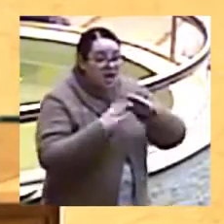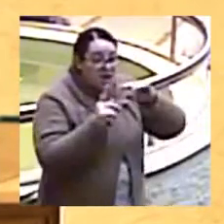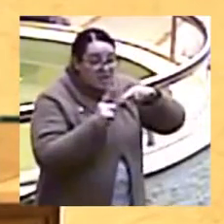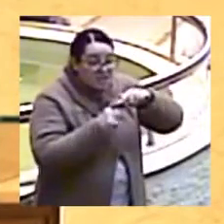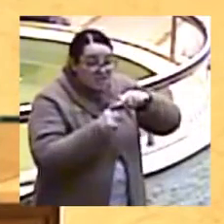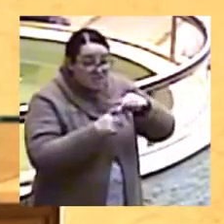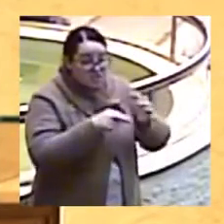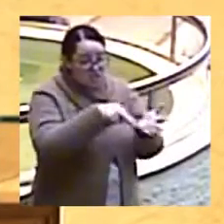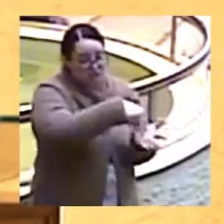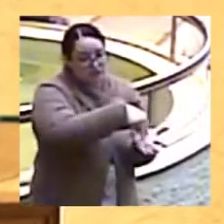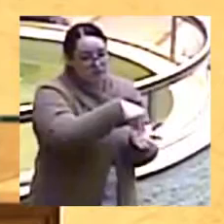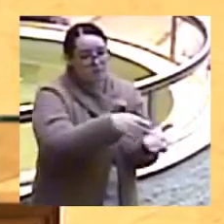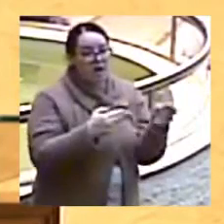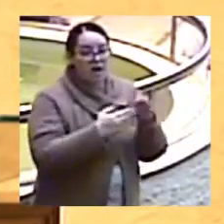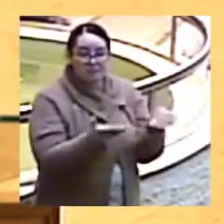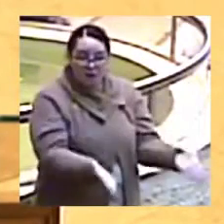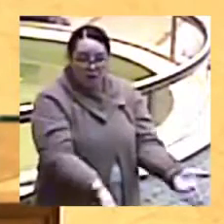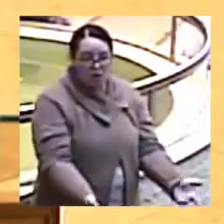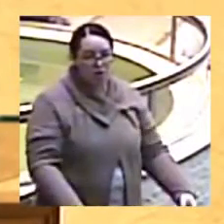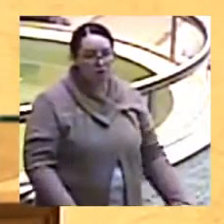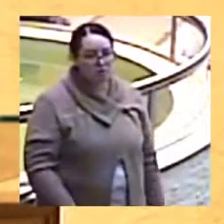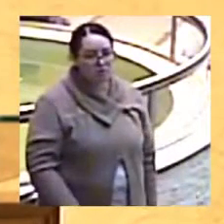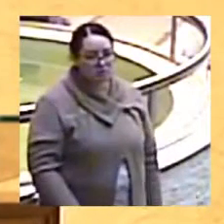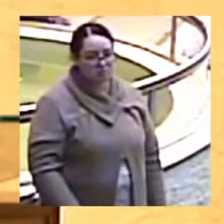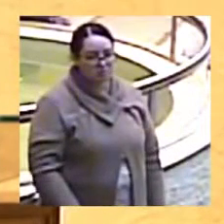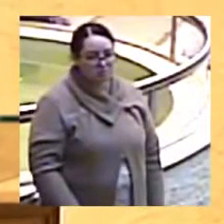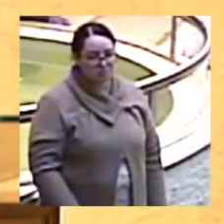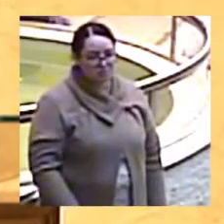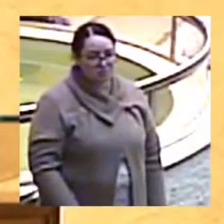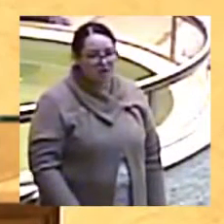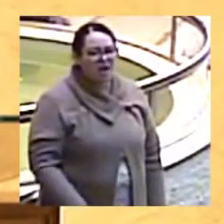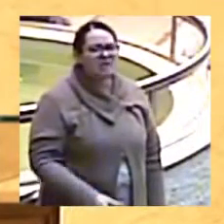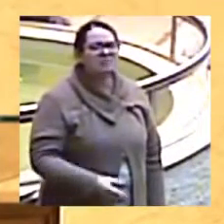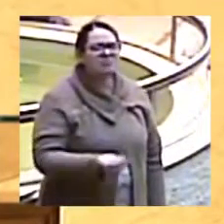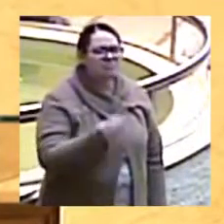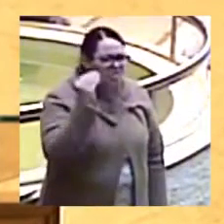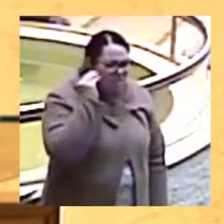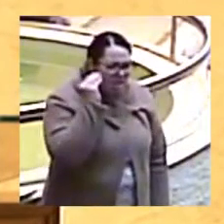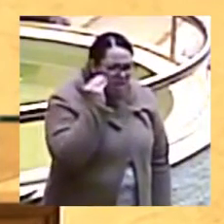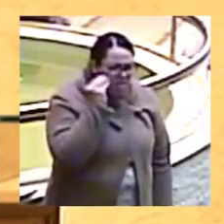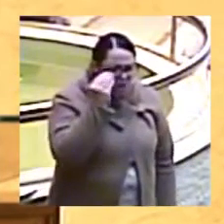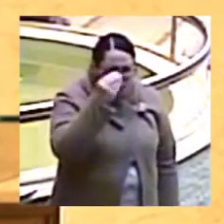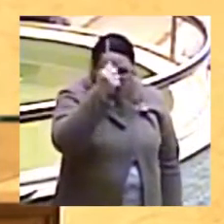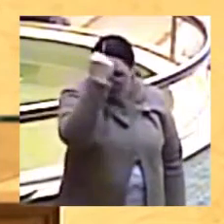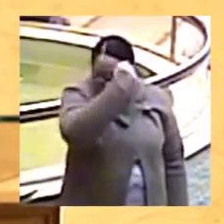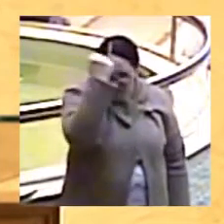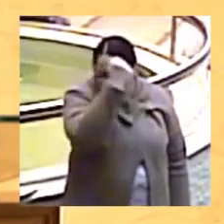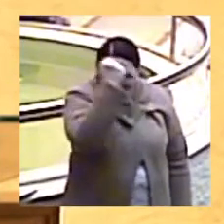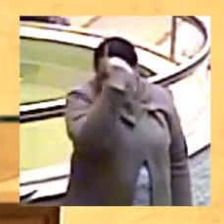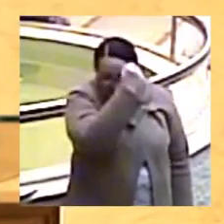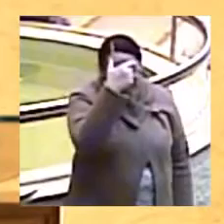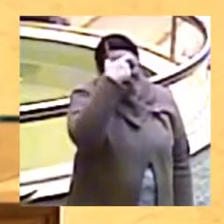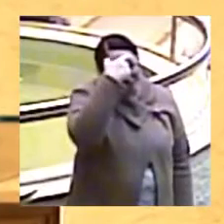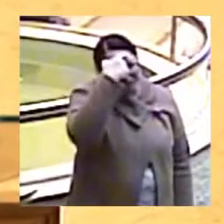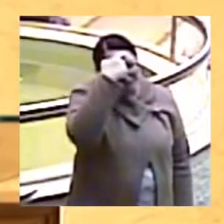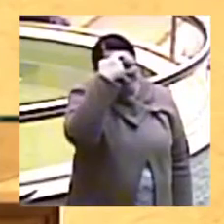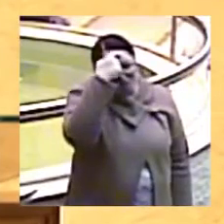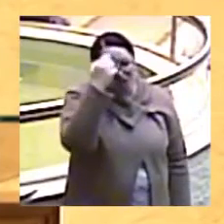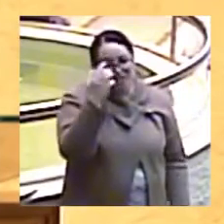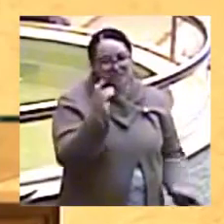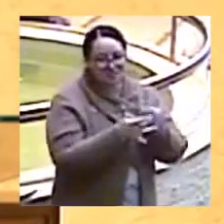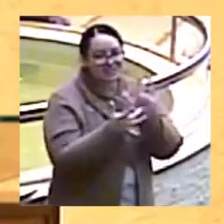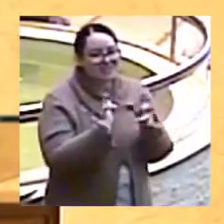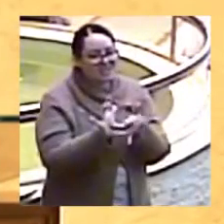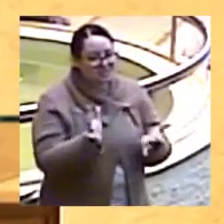dias, tentaram, apagar, da memória, dos crentes, a pessoa, de Jesus Cristo, tentaram, destruir, as bíblias, em